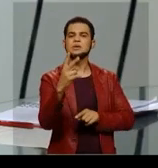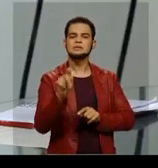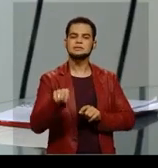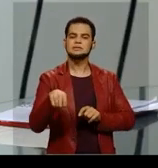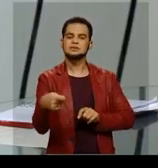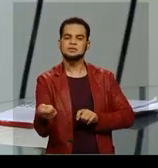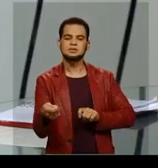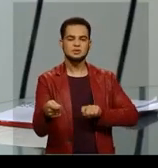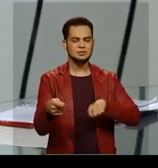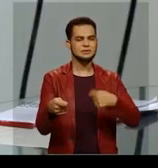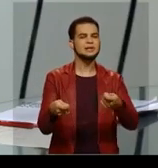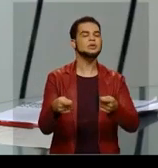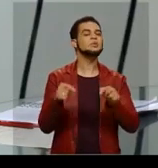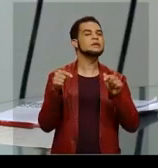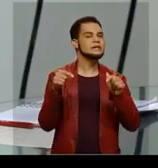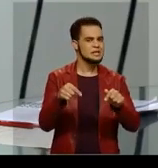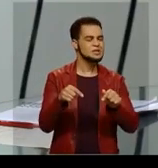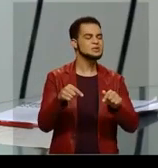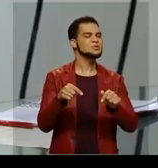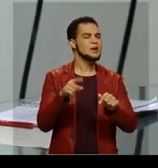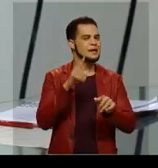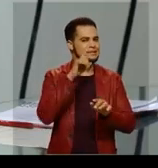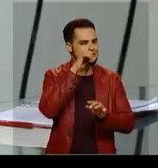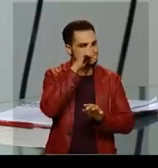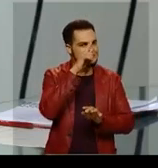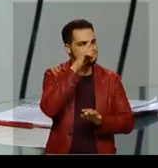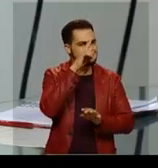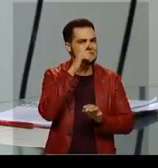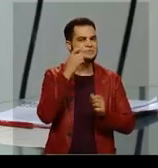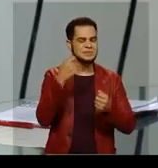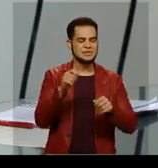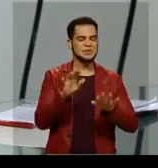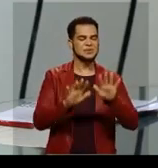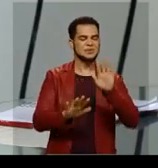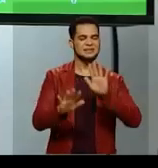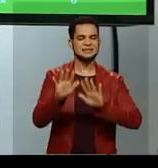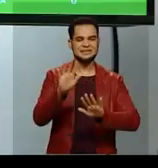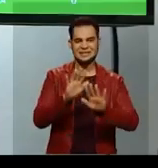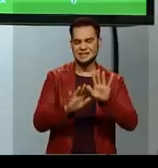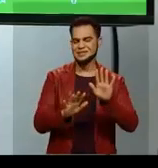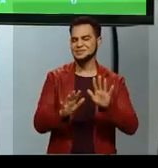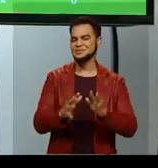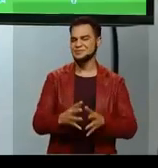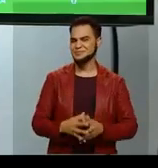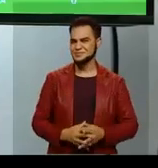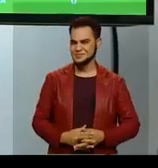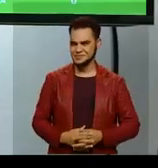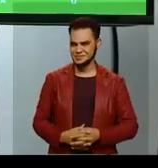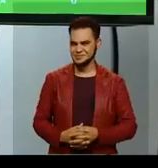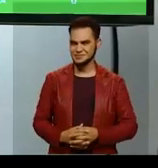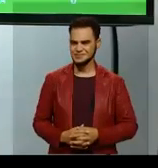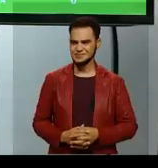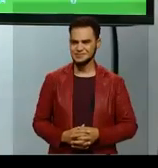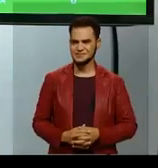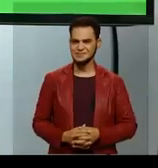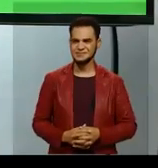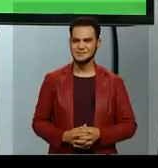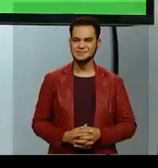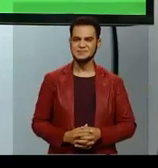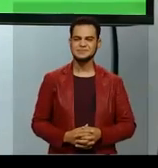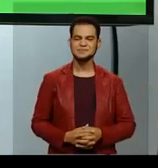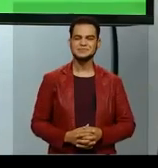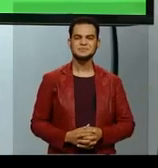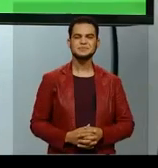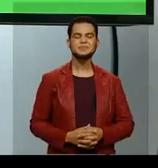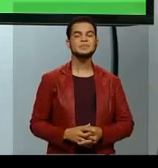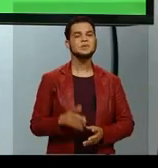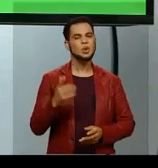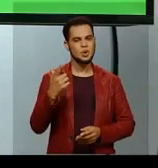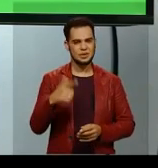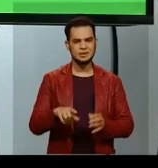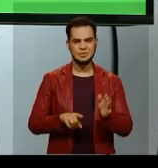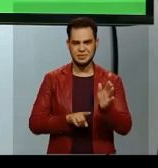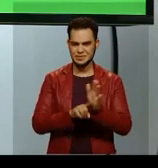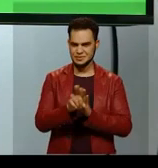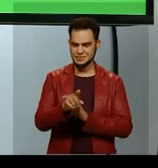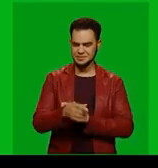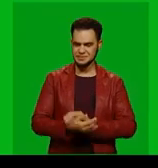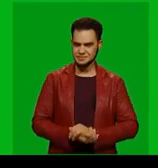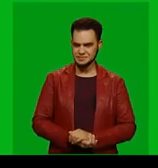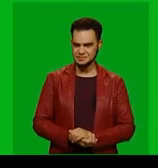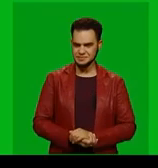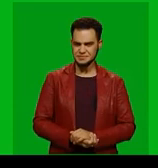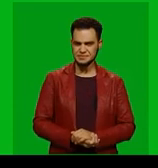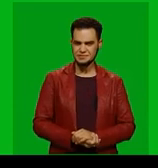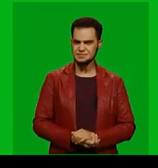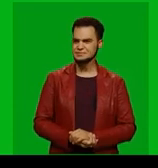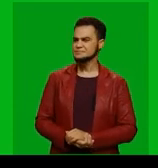um erro gravíssimo. Não pode acontecer. Vamos para a próxima pergunta? É verdade